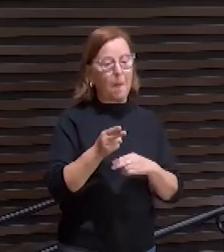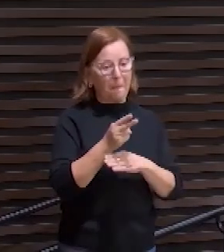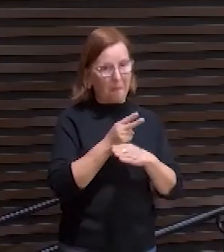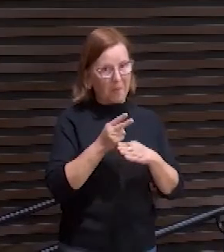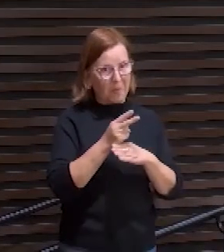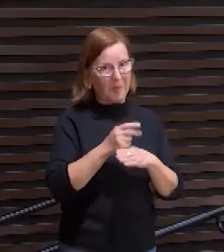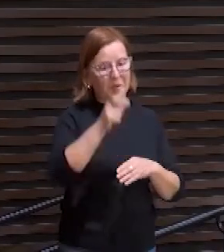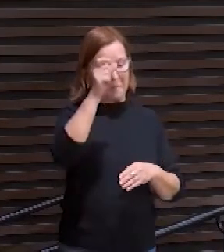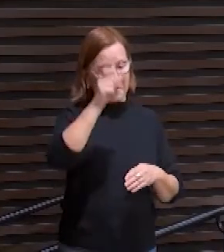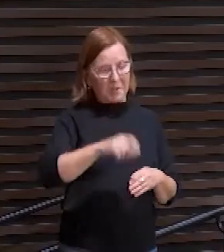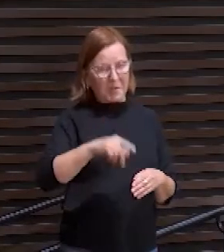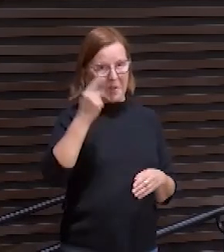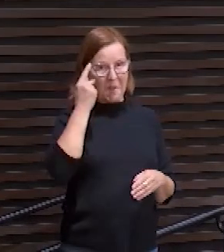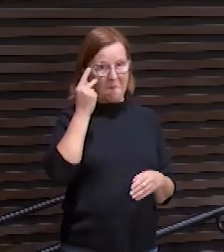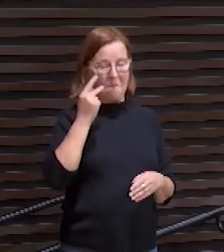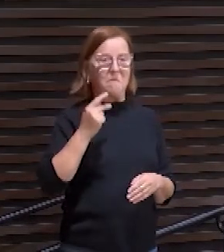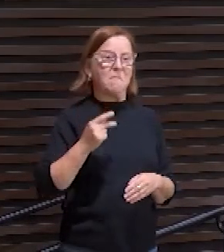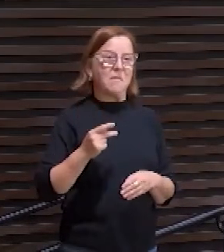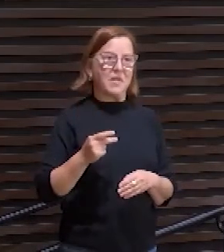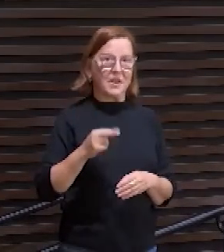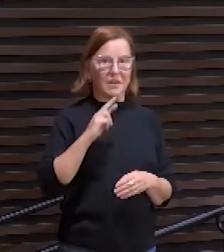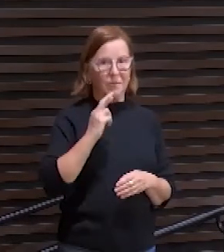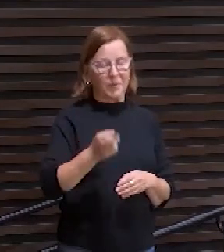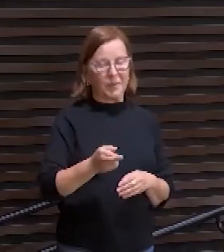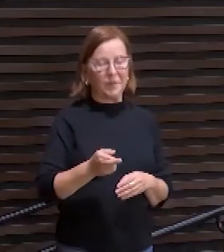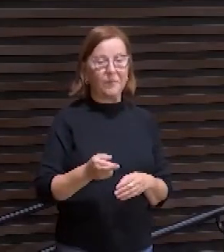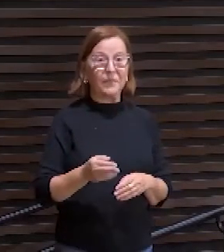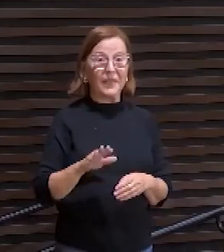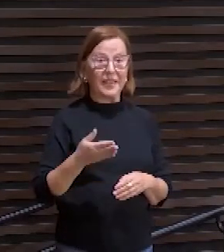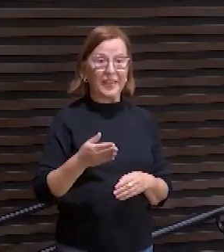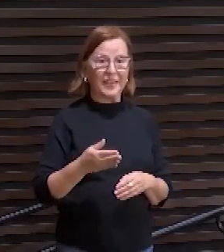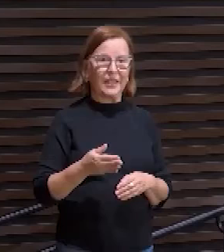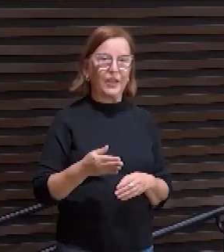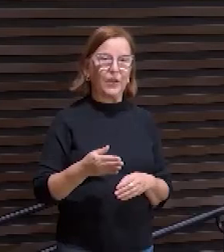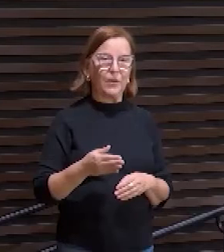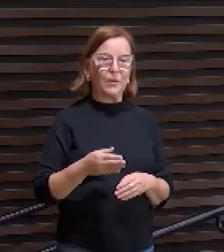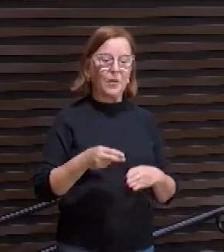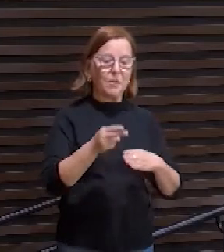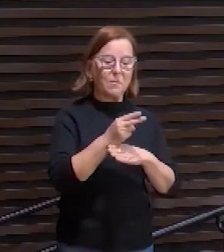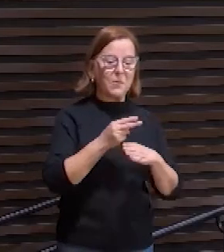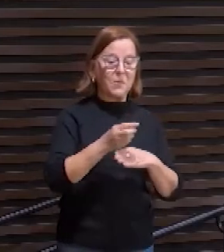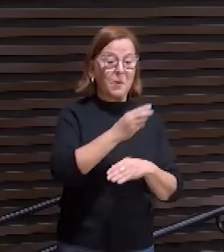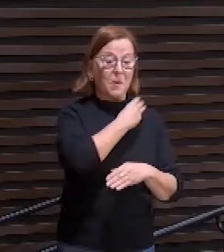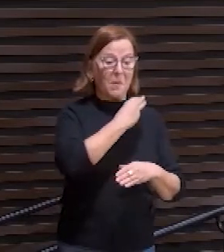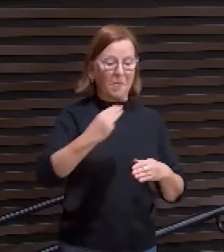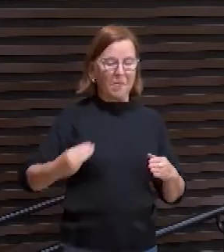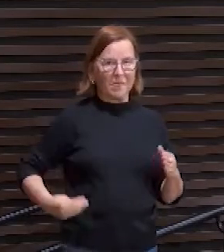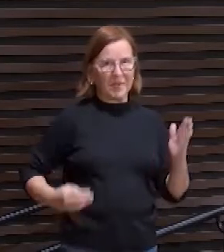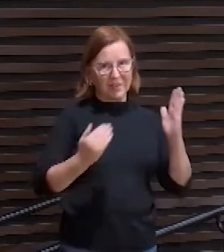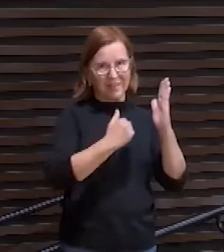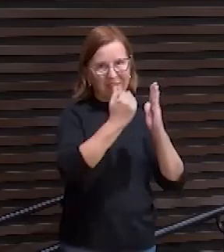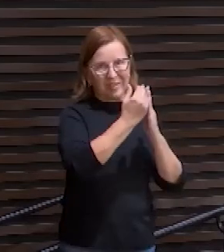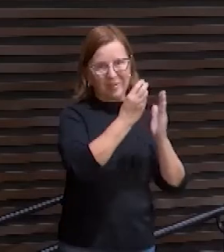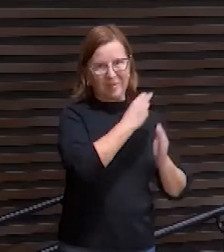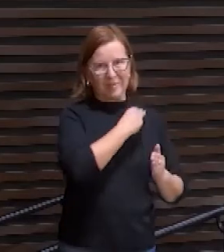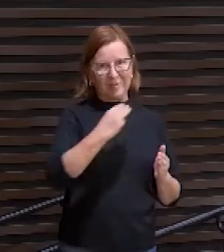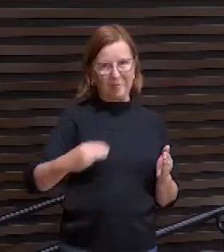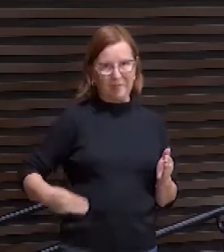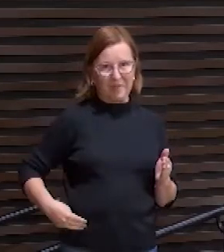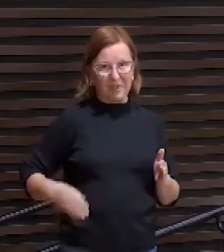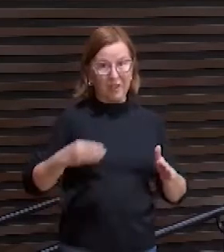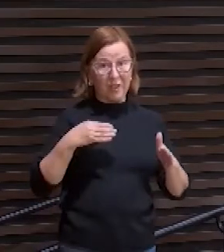foi no maior de todos os mestres, ele foi no mestre dos mestres. Ele foi falar com a